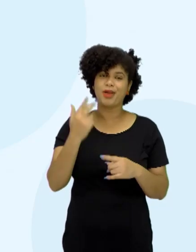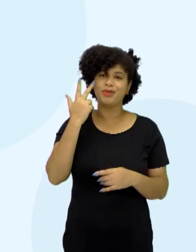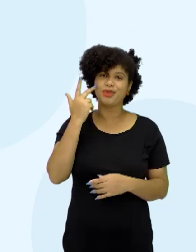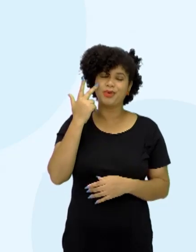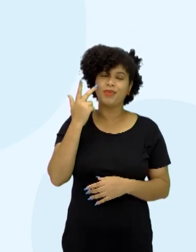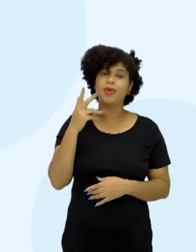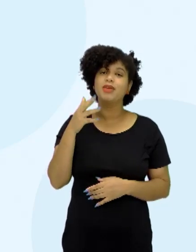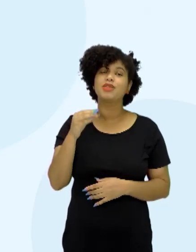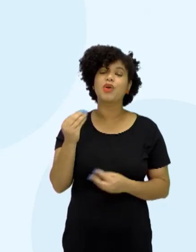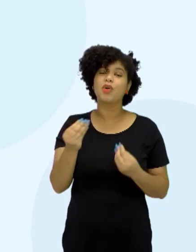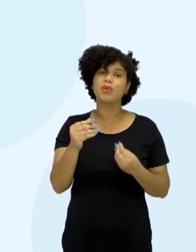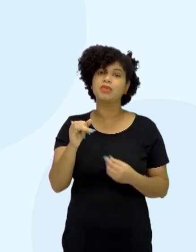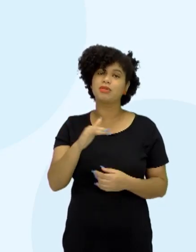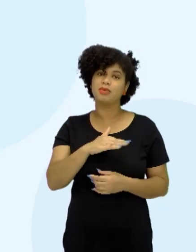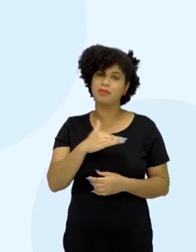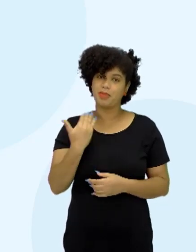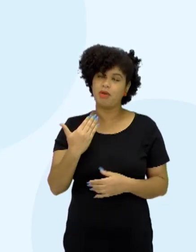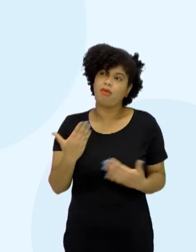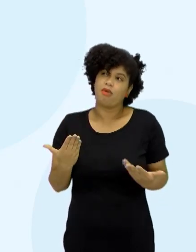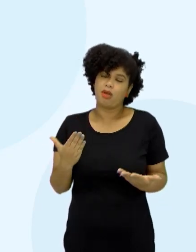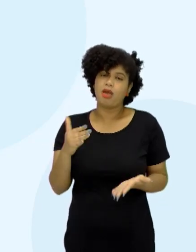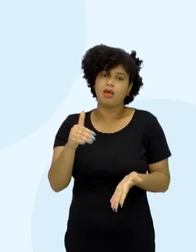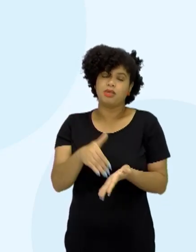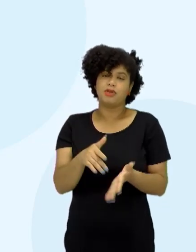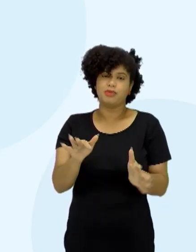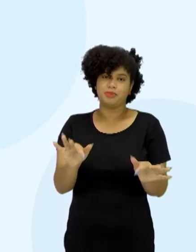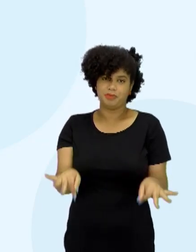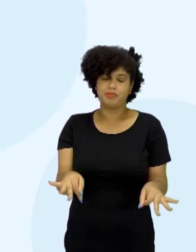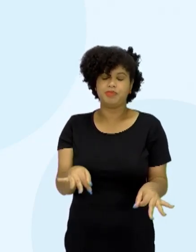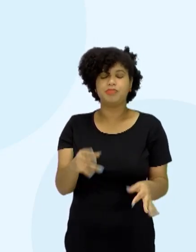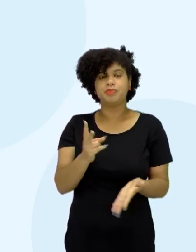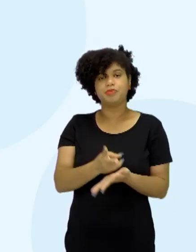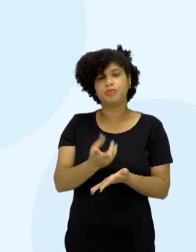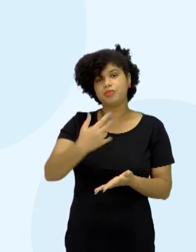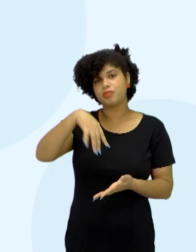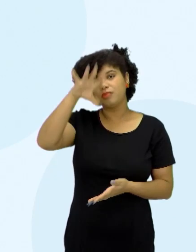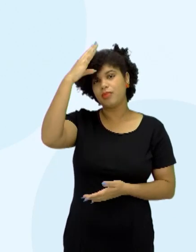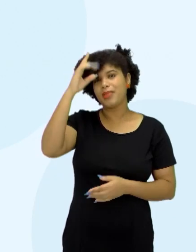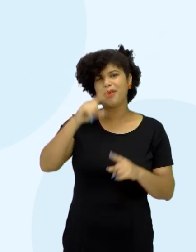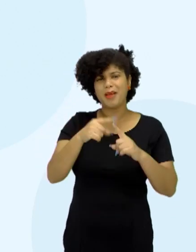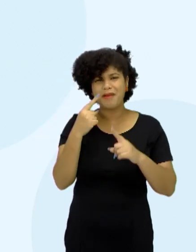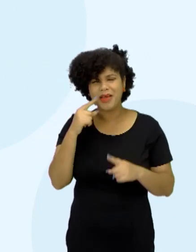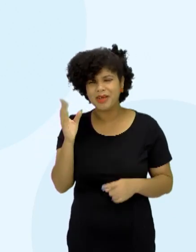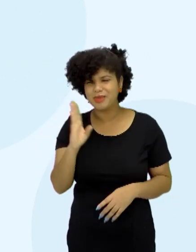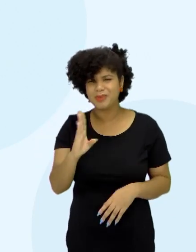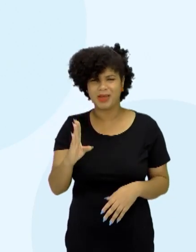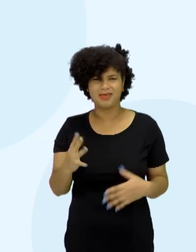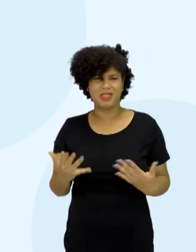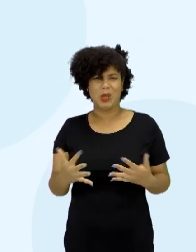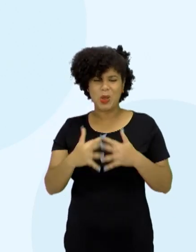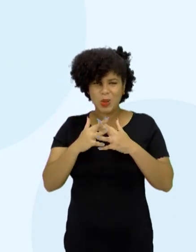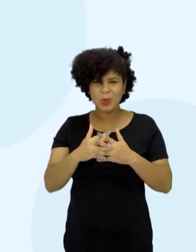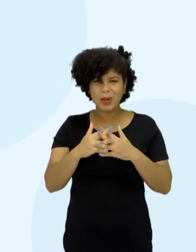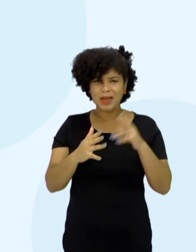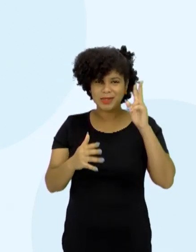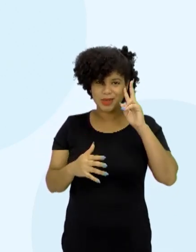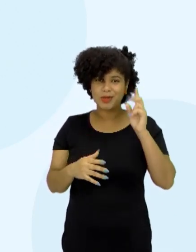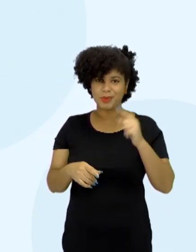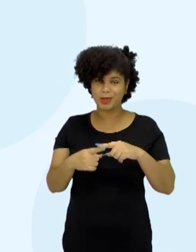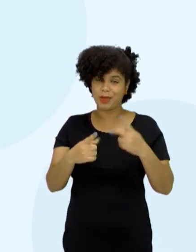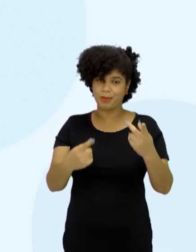quando ele morre, né, Giba? Praticamente aí. Olha, mas olha que Isso. loucura. Olha como que a história do Brasil é bem complicada. O Pedro